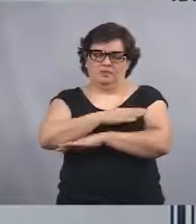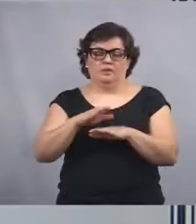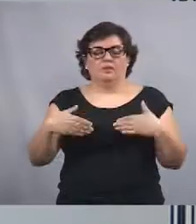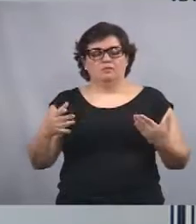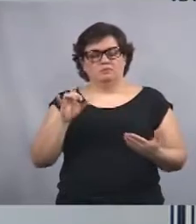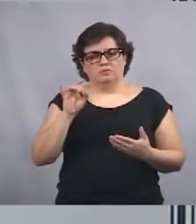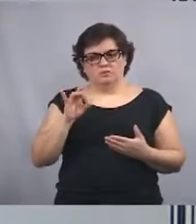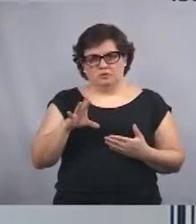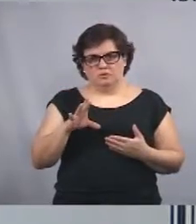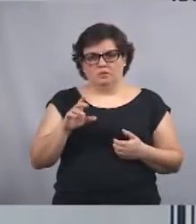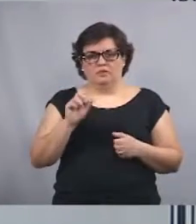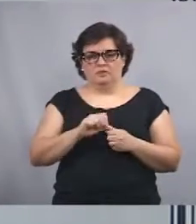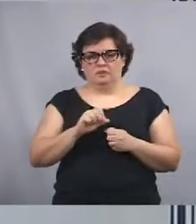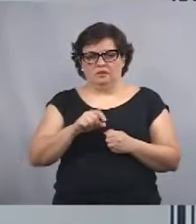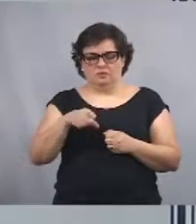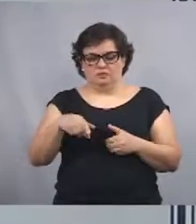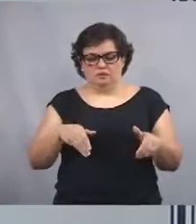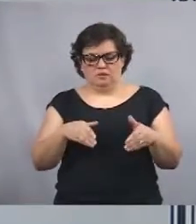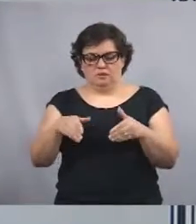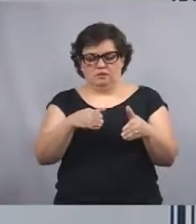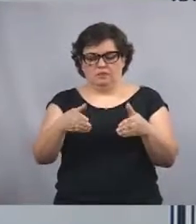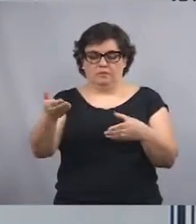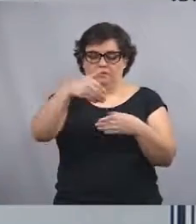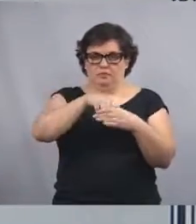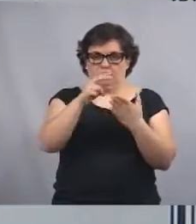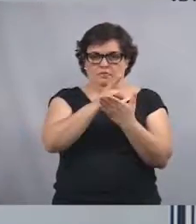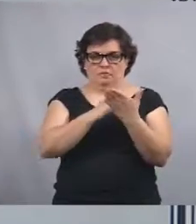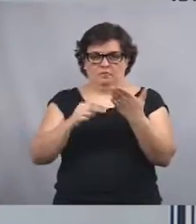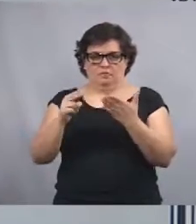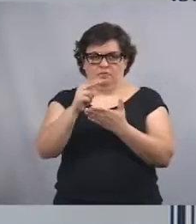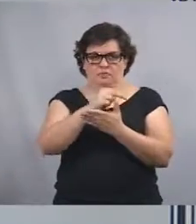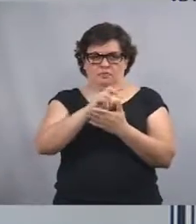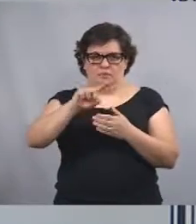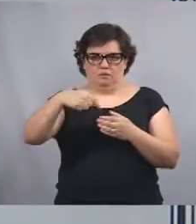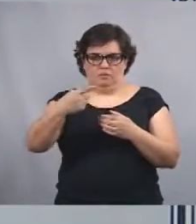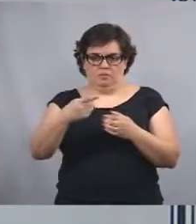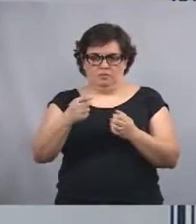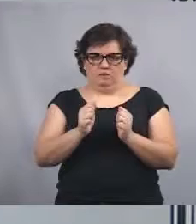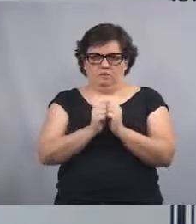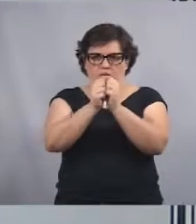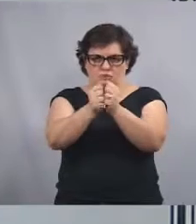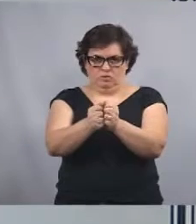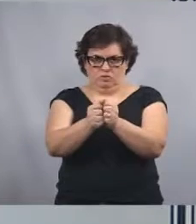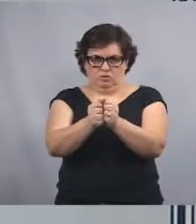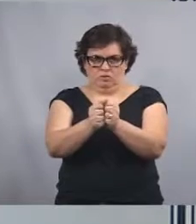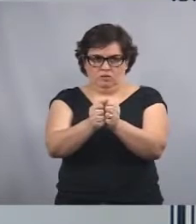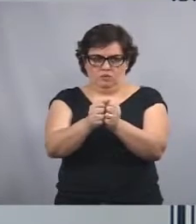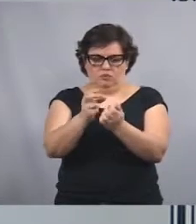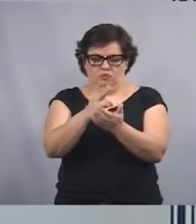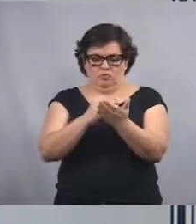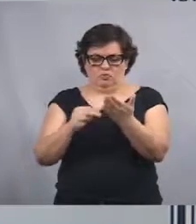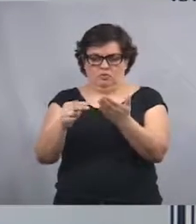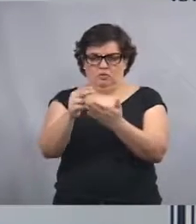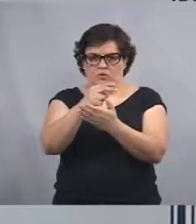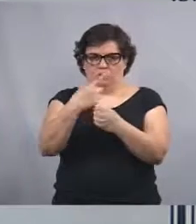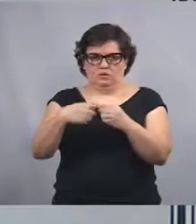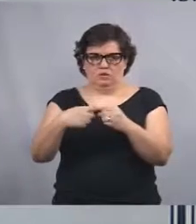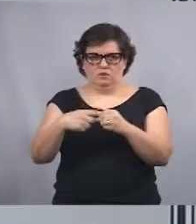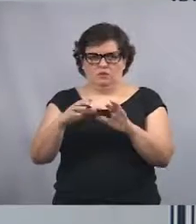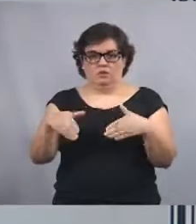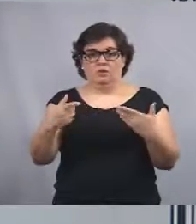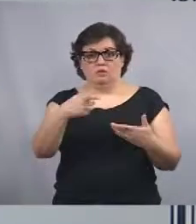urbanizando esse pequeno acesso, está no mapa esse pequeno acesso, depois eu estou encaminhando junto com o requerimento o mapa, e aí esse